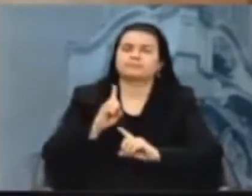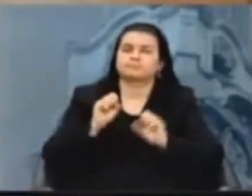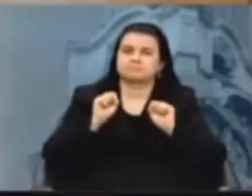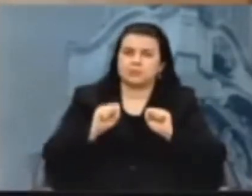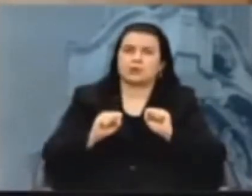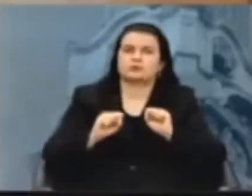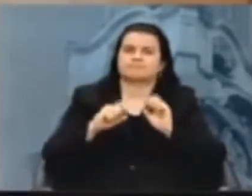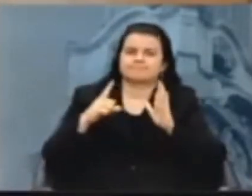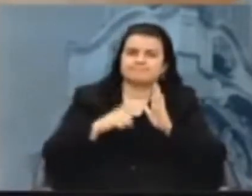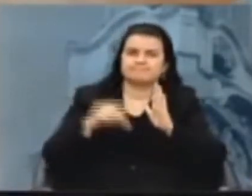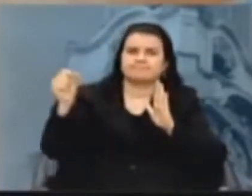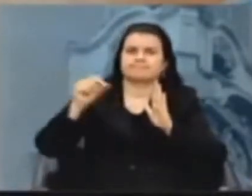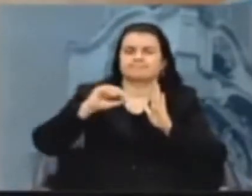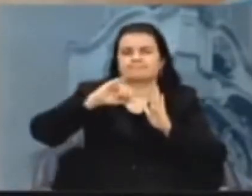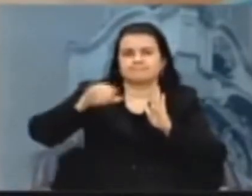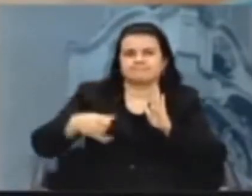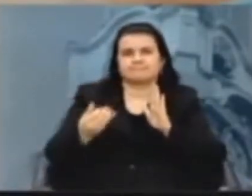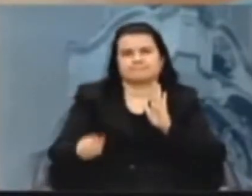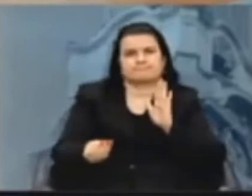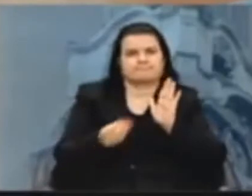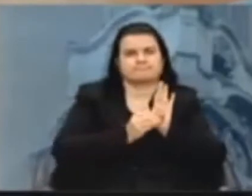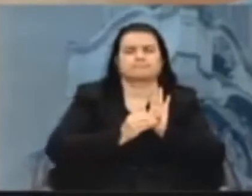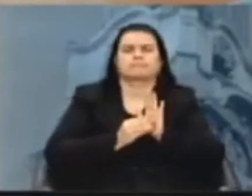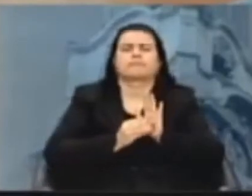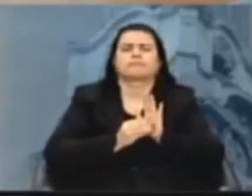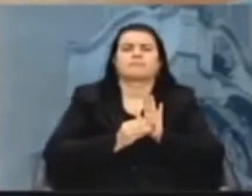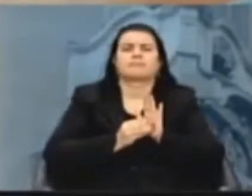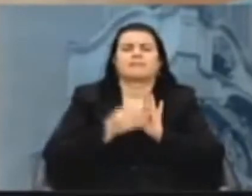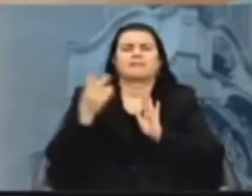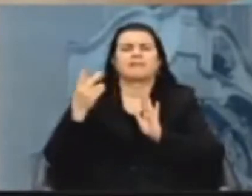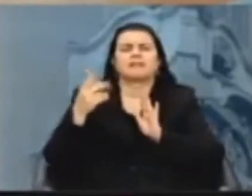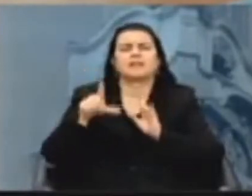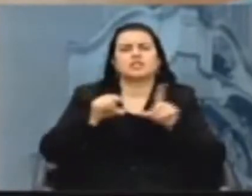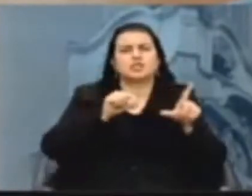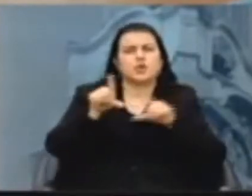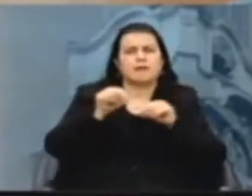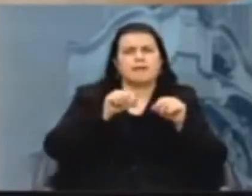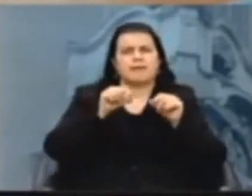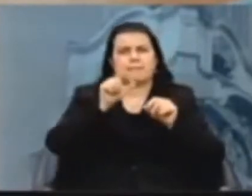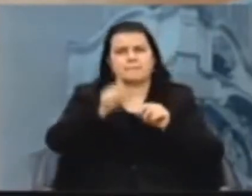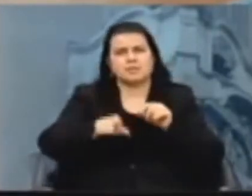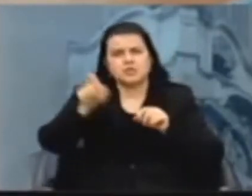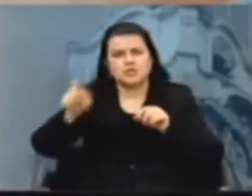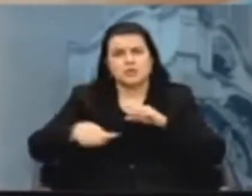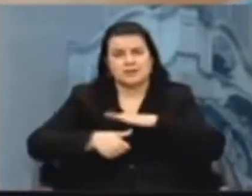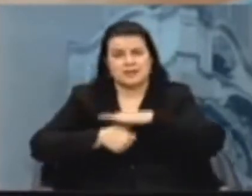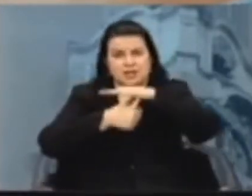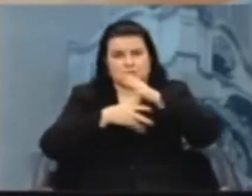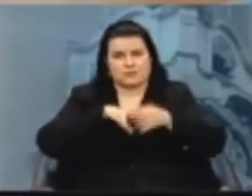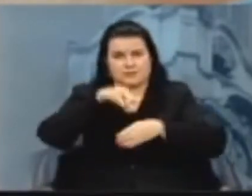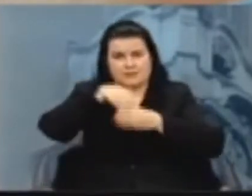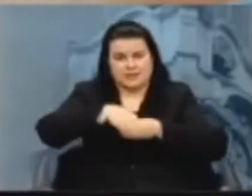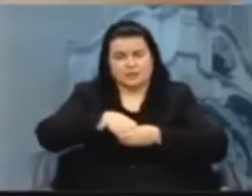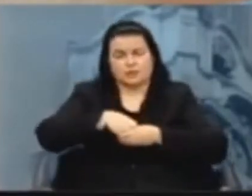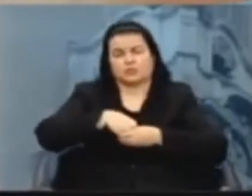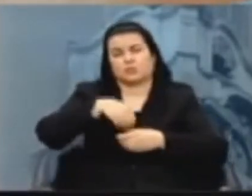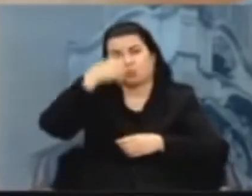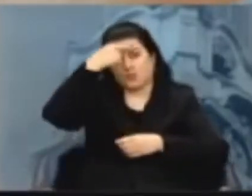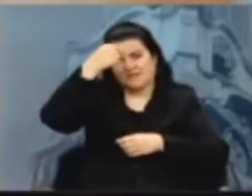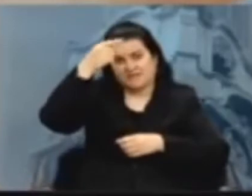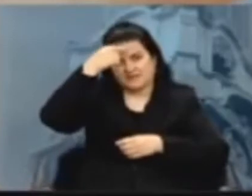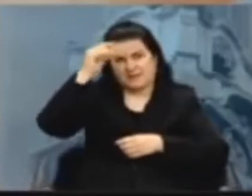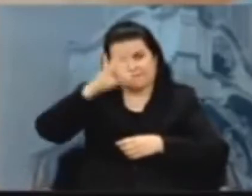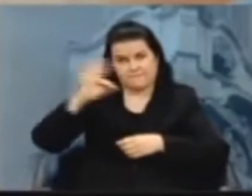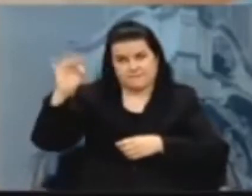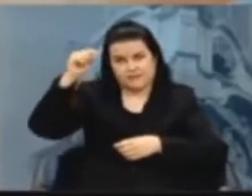desatino. A escolha de reitores para as universidades federais brasileiras